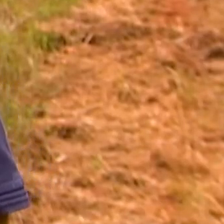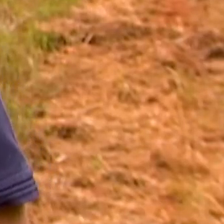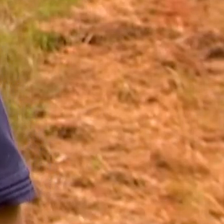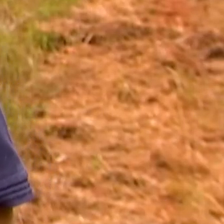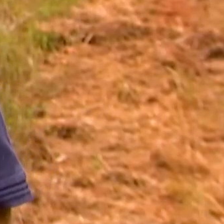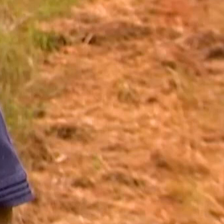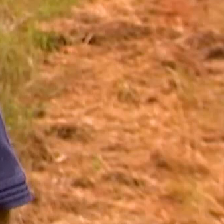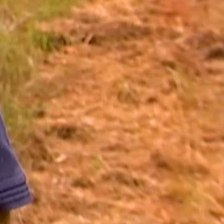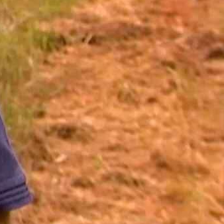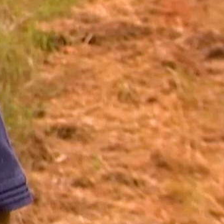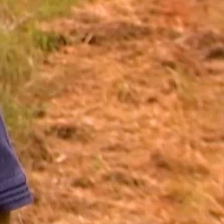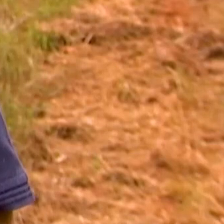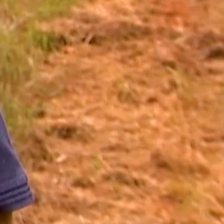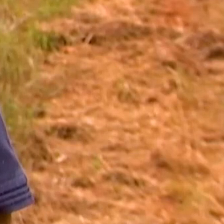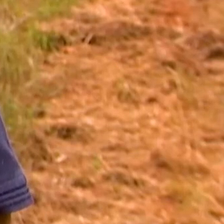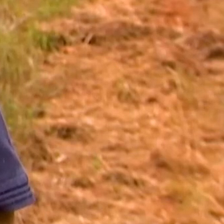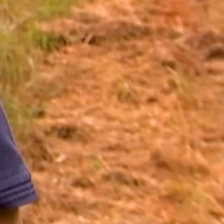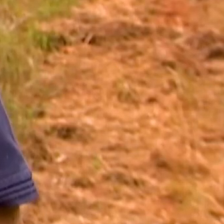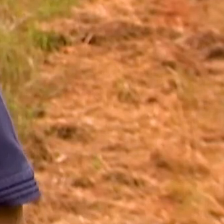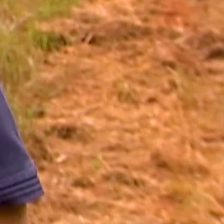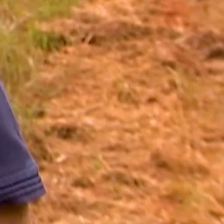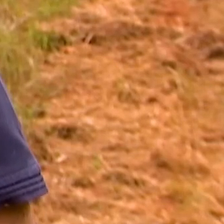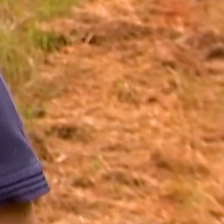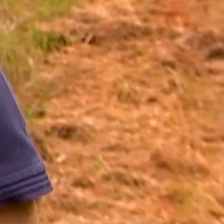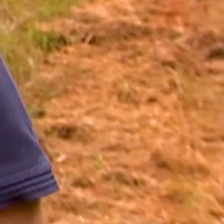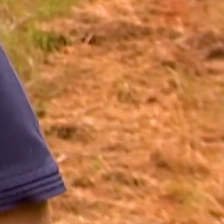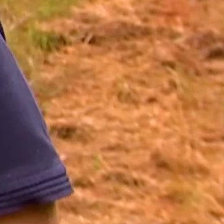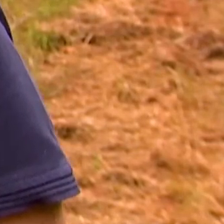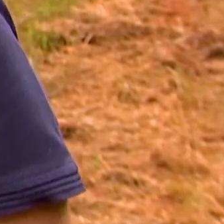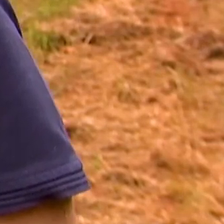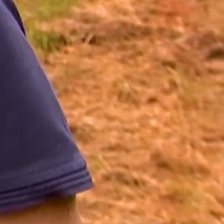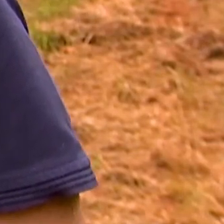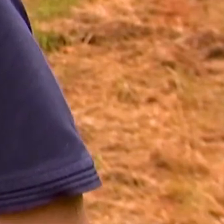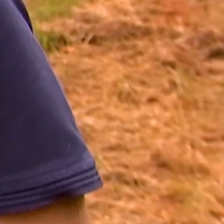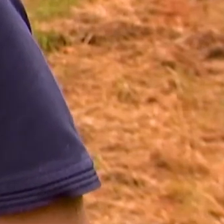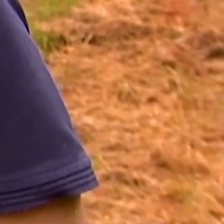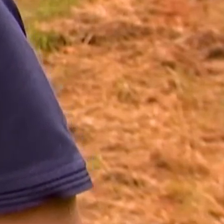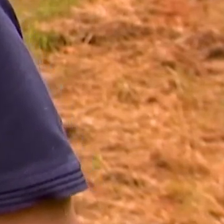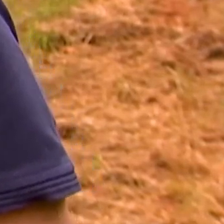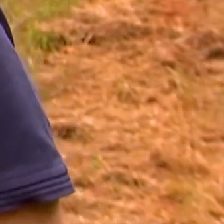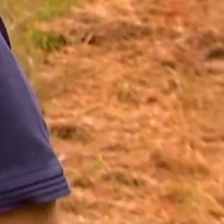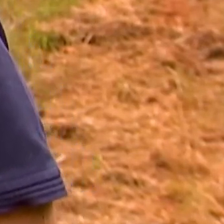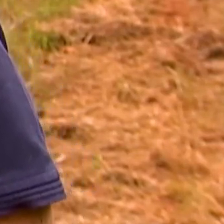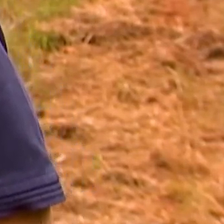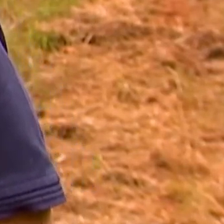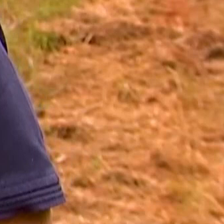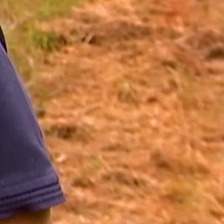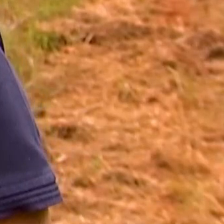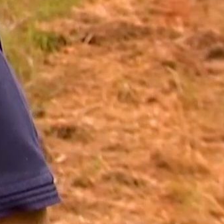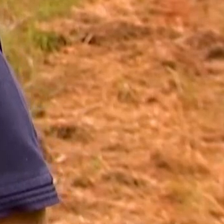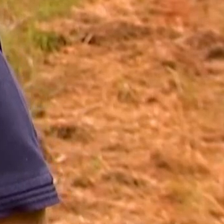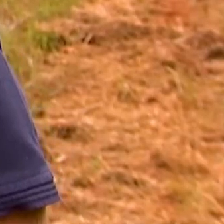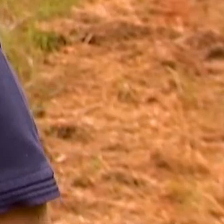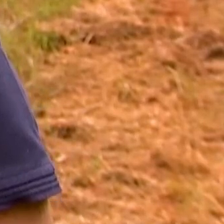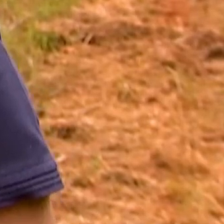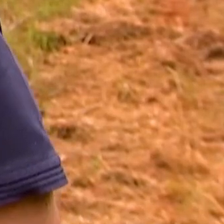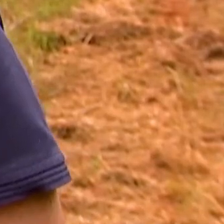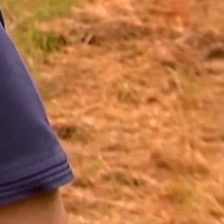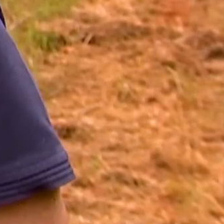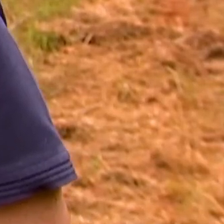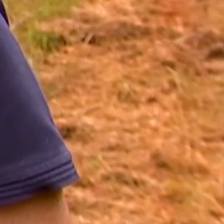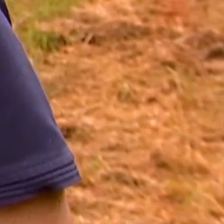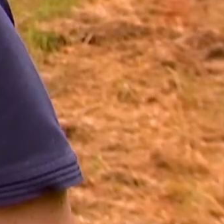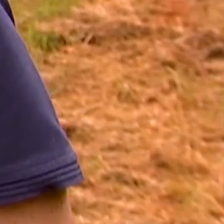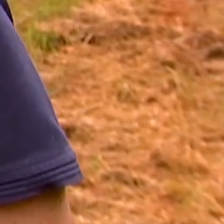há coisa de 150 anos atrás, mais ou menos, né? Que o café em São Paulo entrou pelo Vale Paraíba e